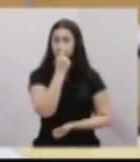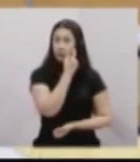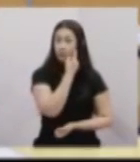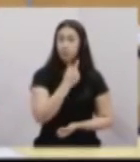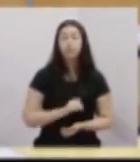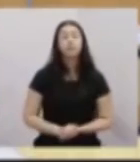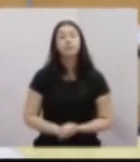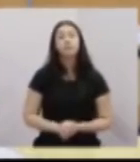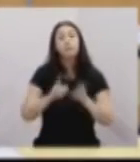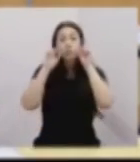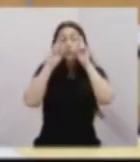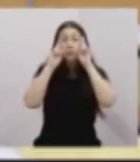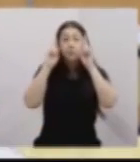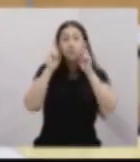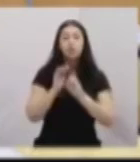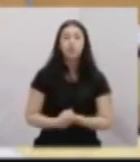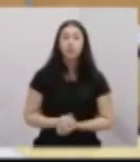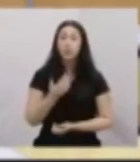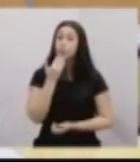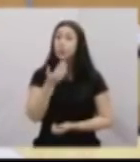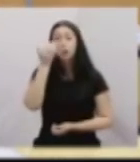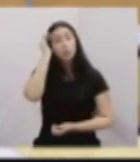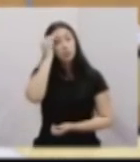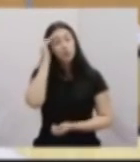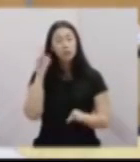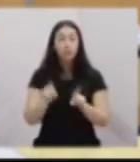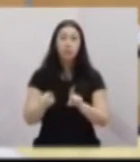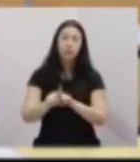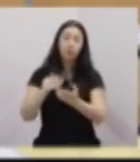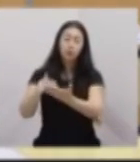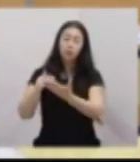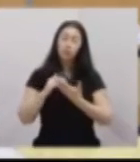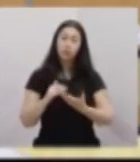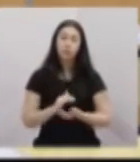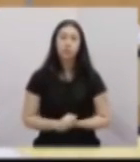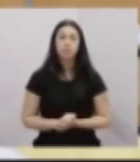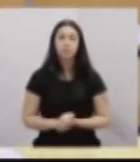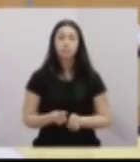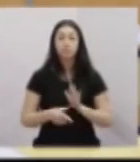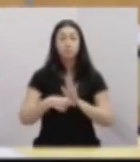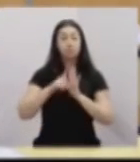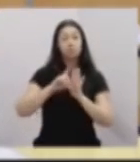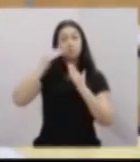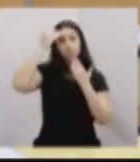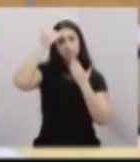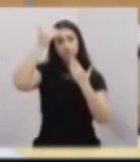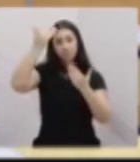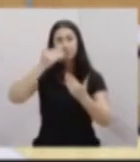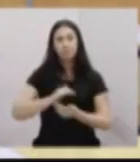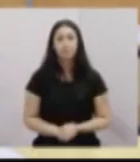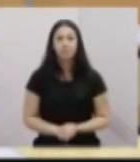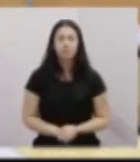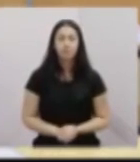sendo, muito respeitosamente recorremos à compreensão e aos préstimos dessa empresa e, antecipando agradecimento